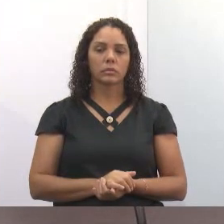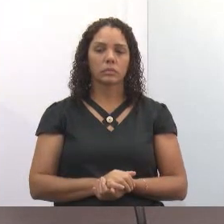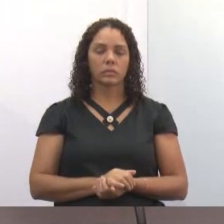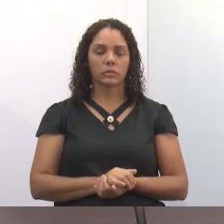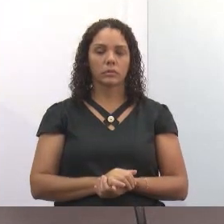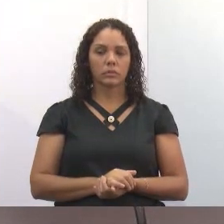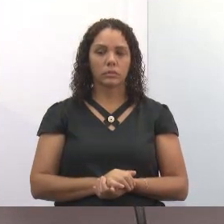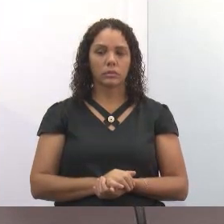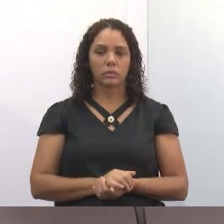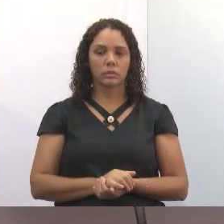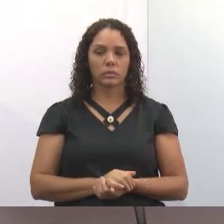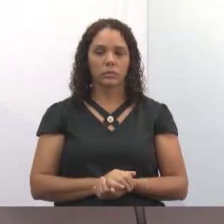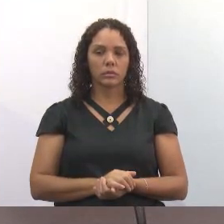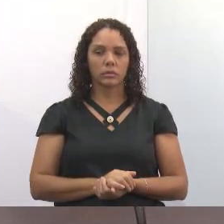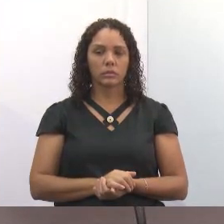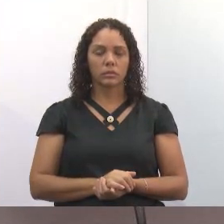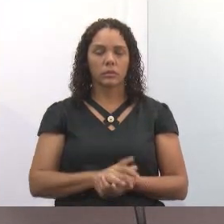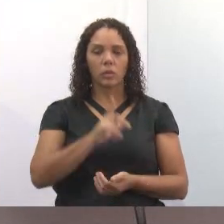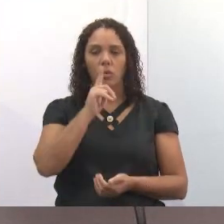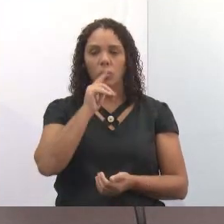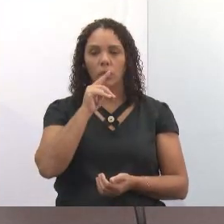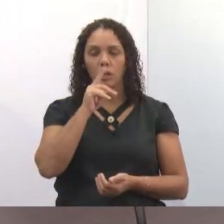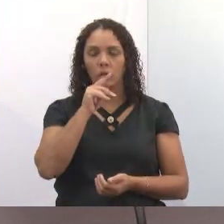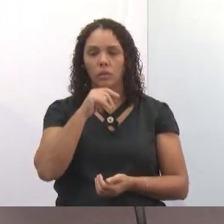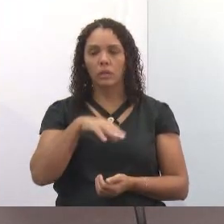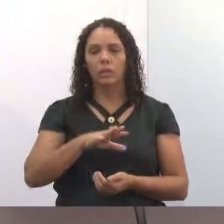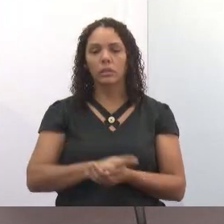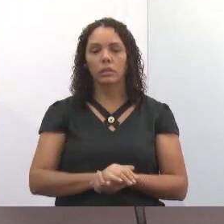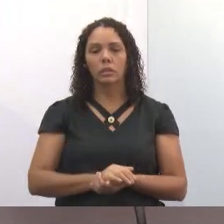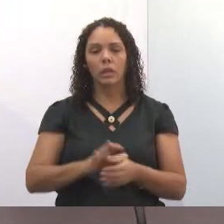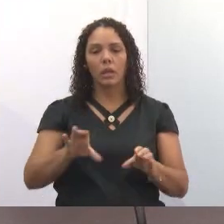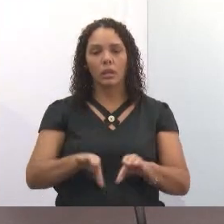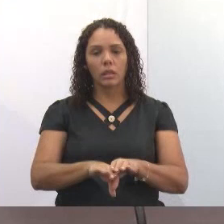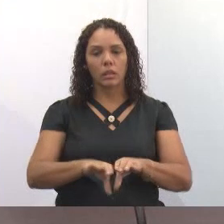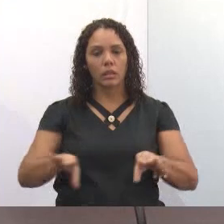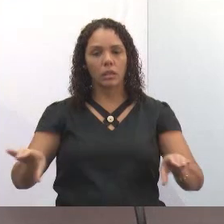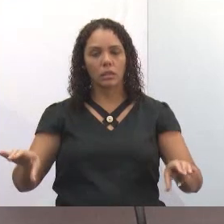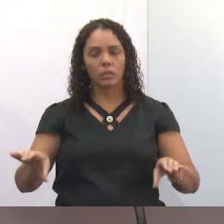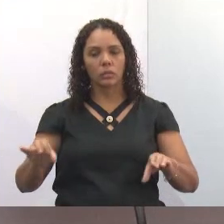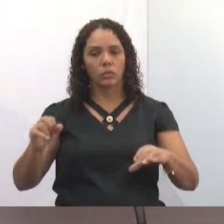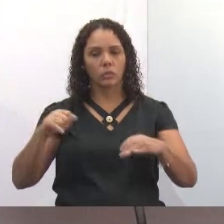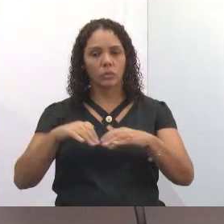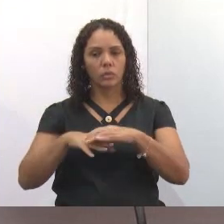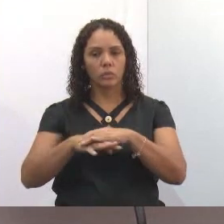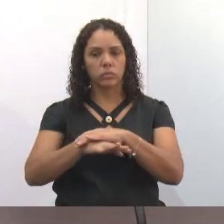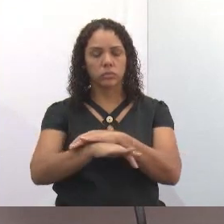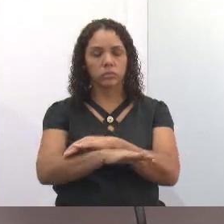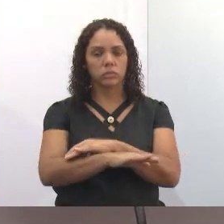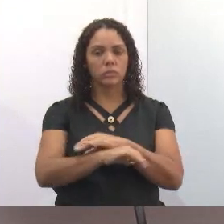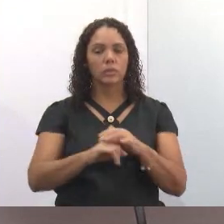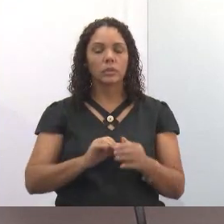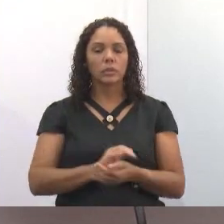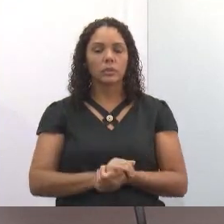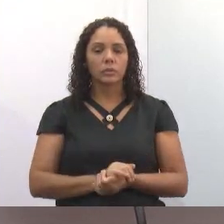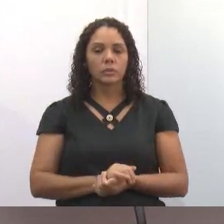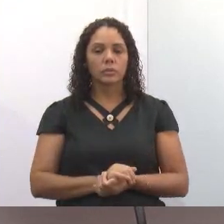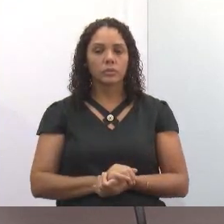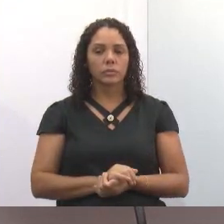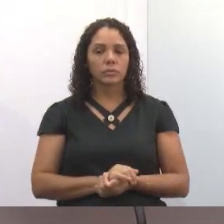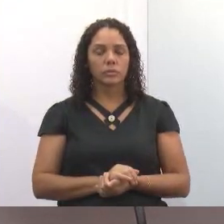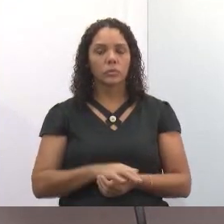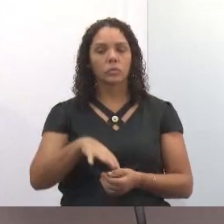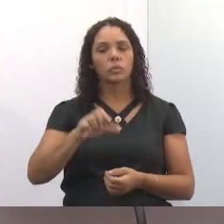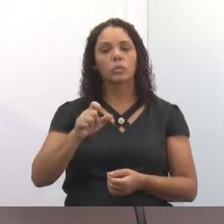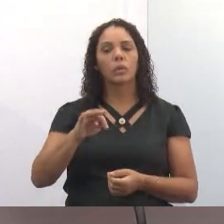abastecimento direto advindo da adutora, que vem de um dos reservatórios localizados na Avenida Antunes da Costa, ETA